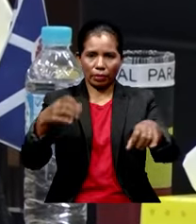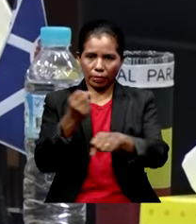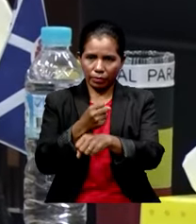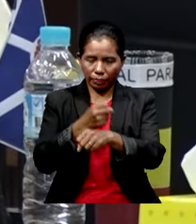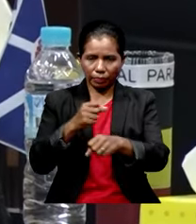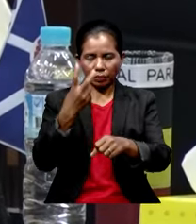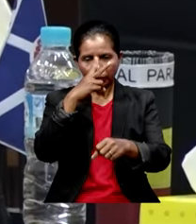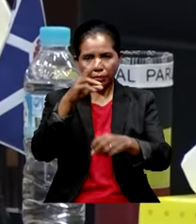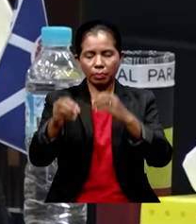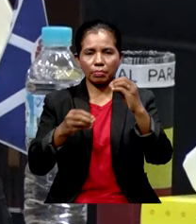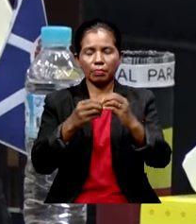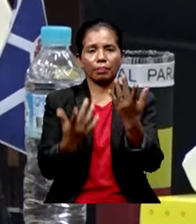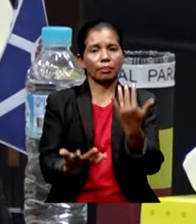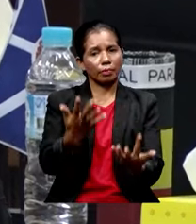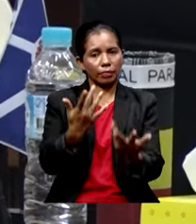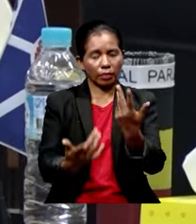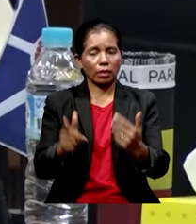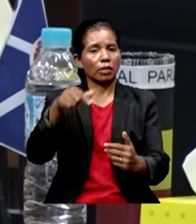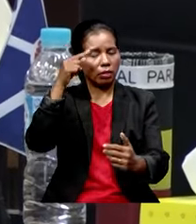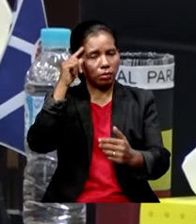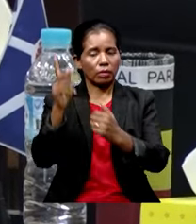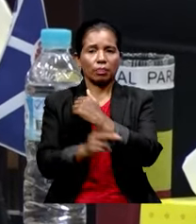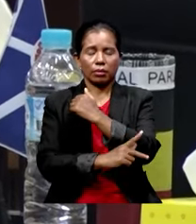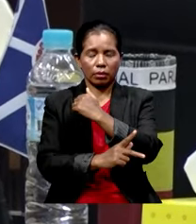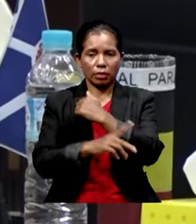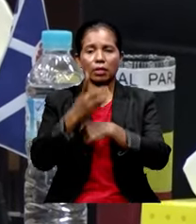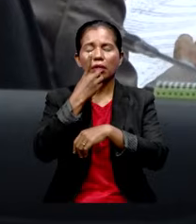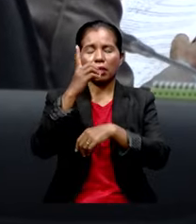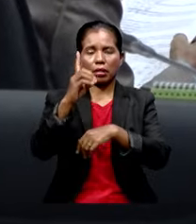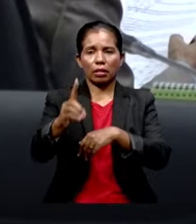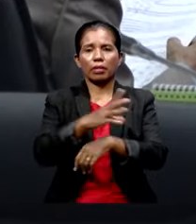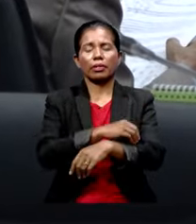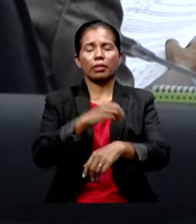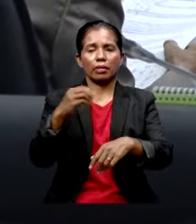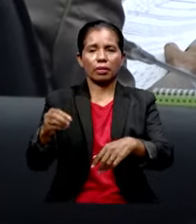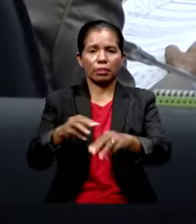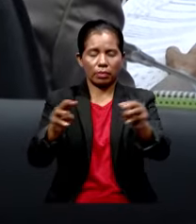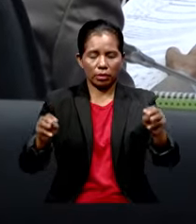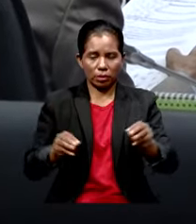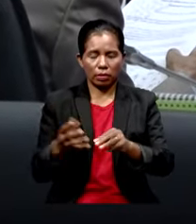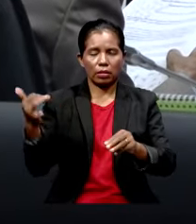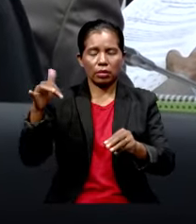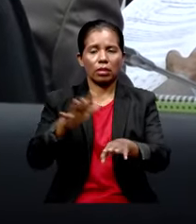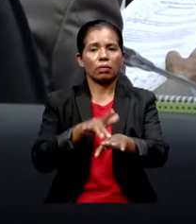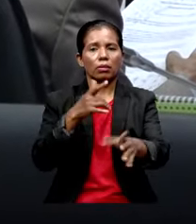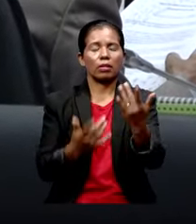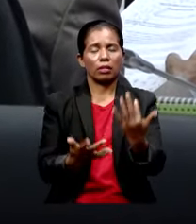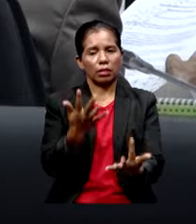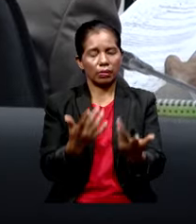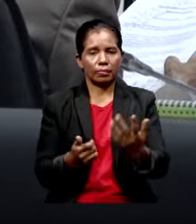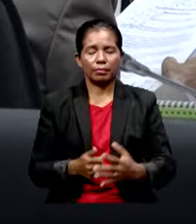de controla a Hilakan. Nune, governo português declara situação calamidade e a município siranebe afetado. Foi